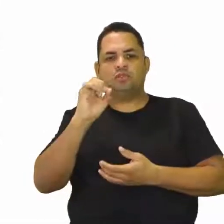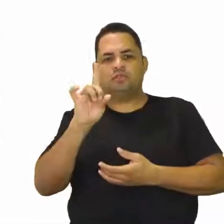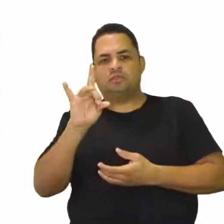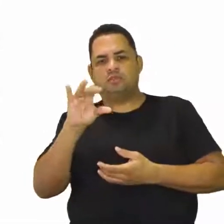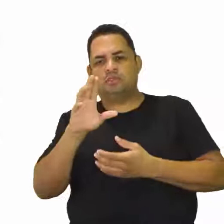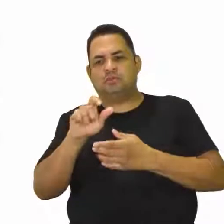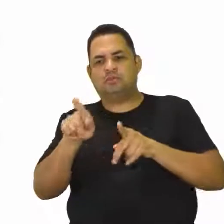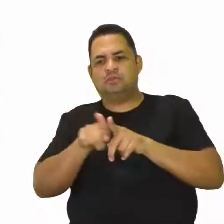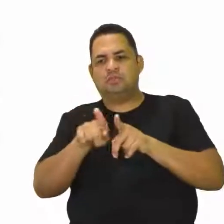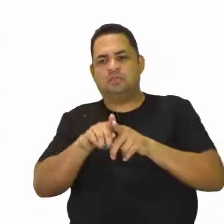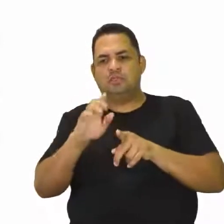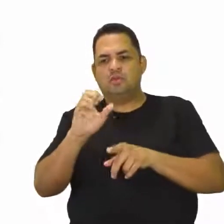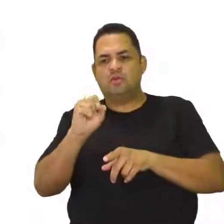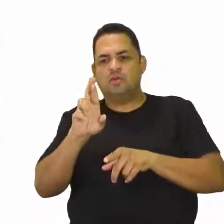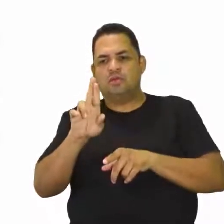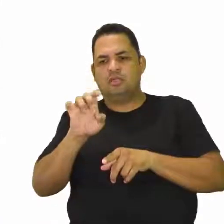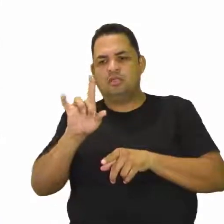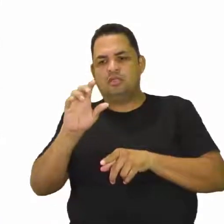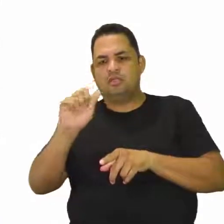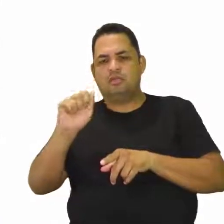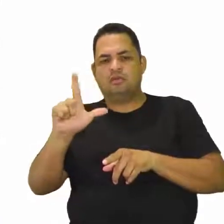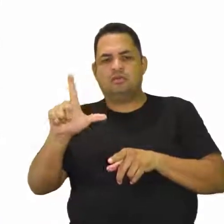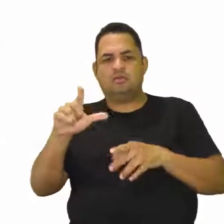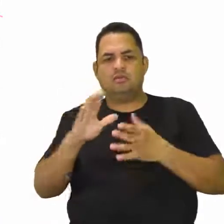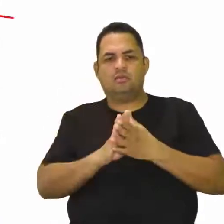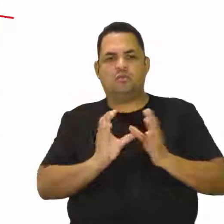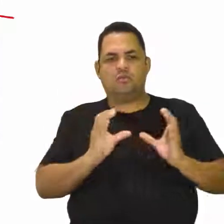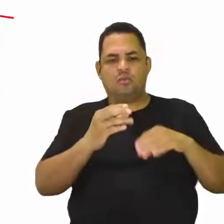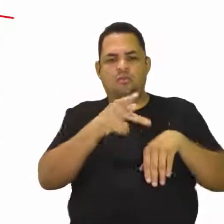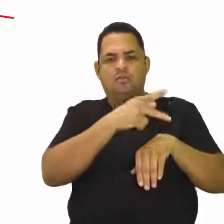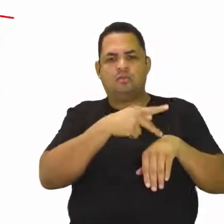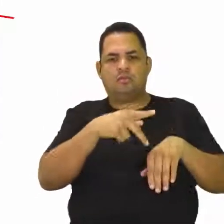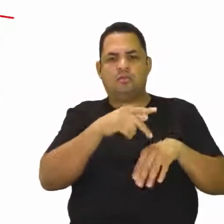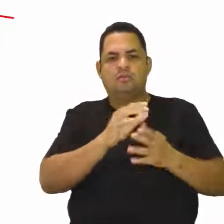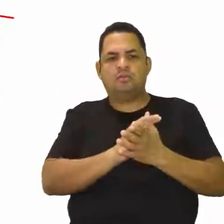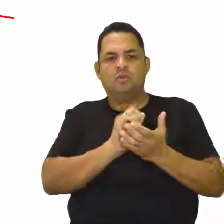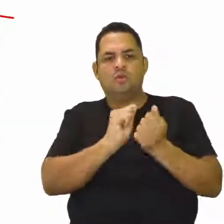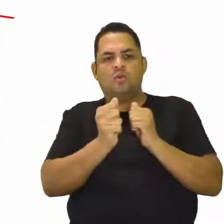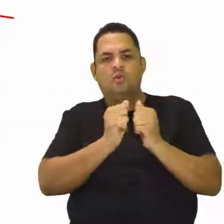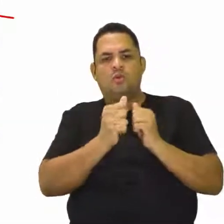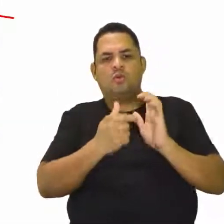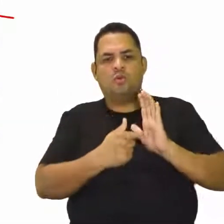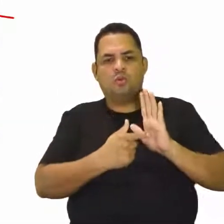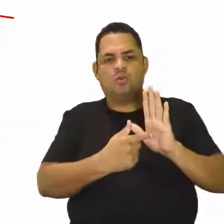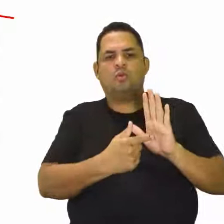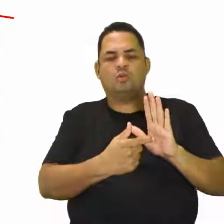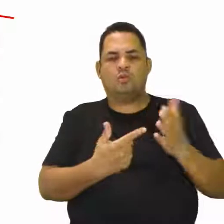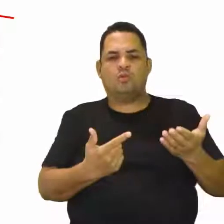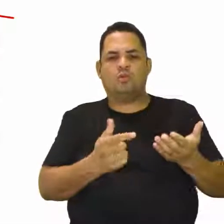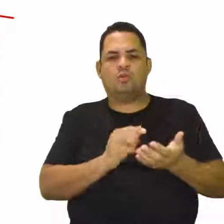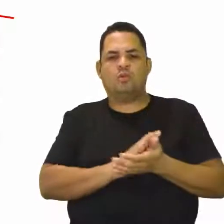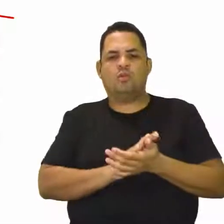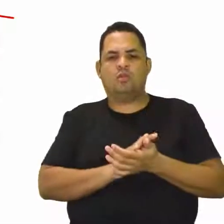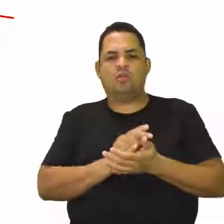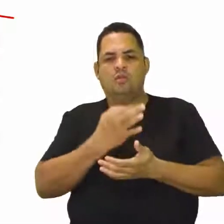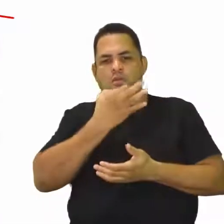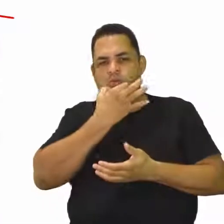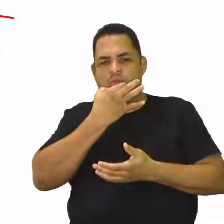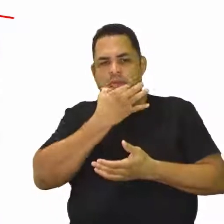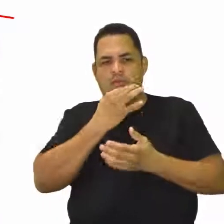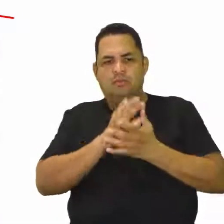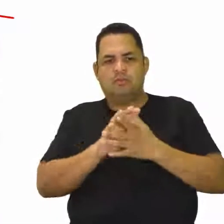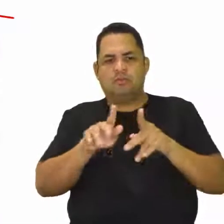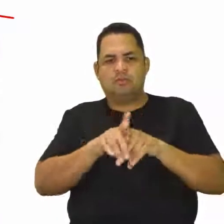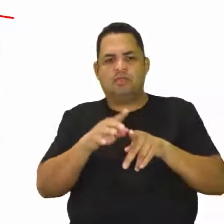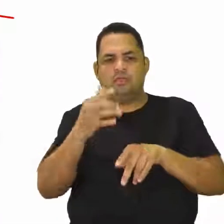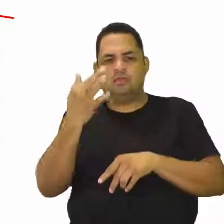oriental. A Liga das Nações acabou sendo controlada pelos representantes da Inglaterra